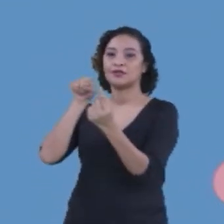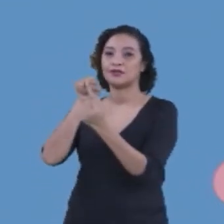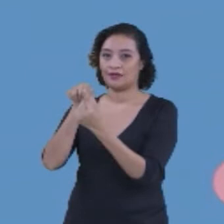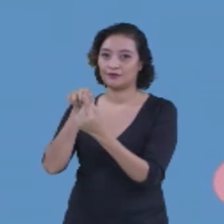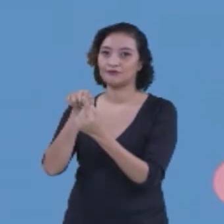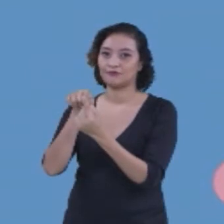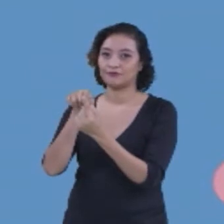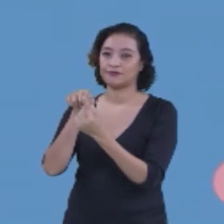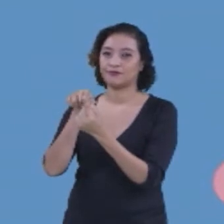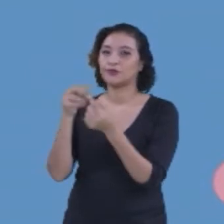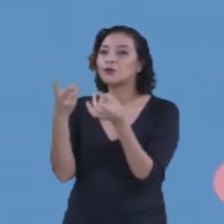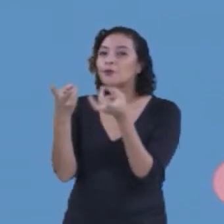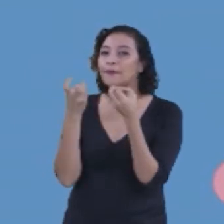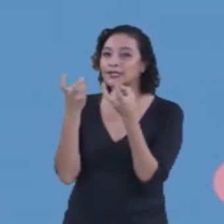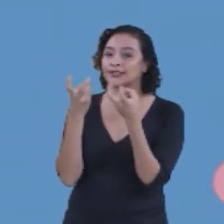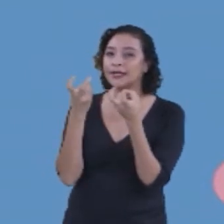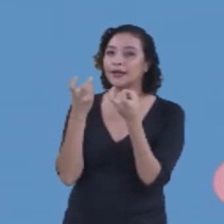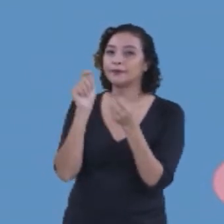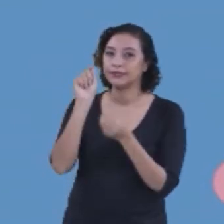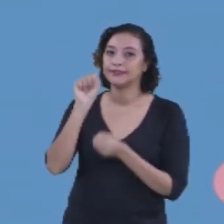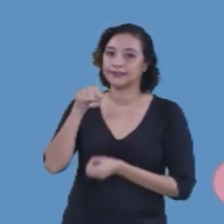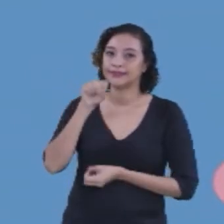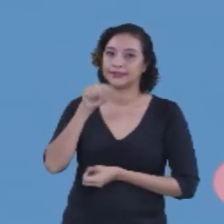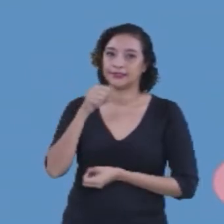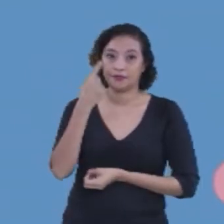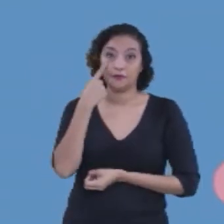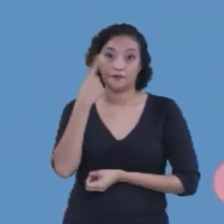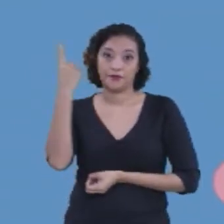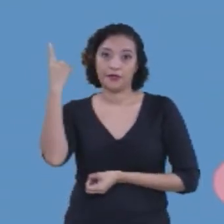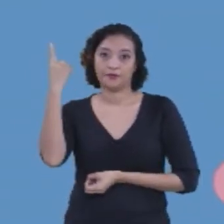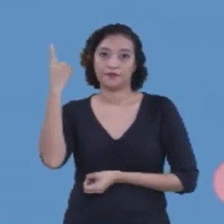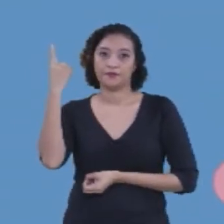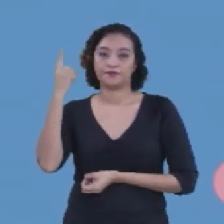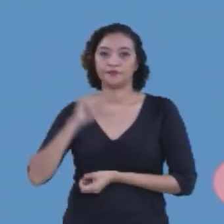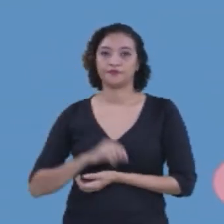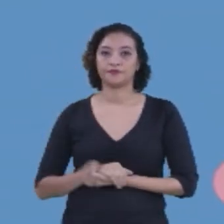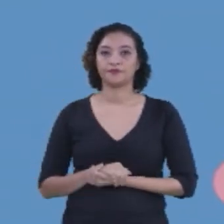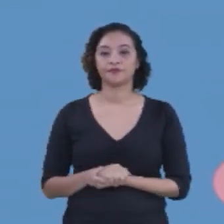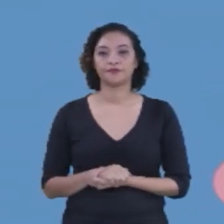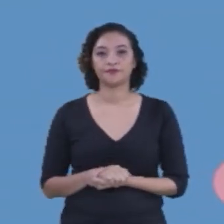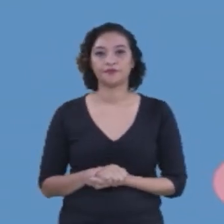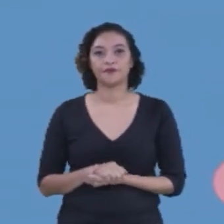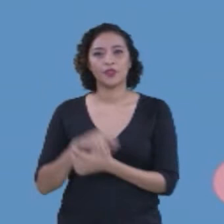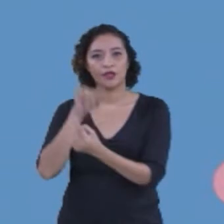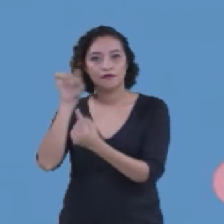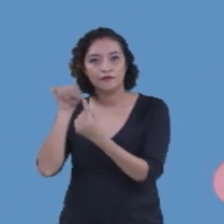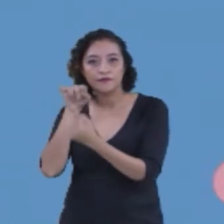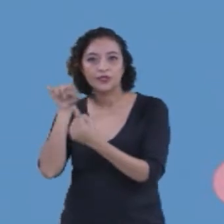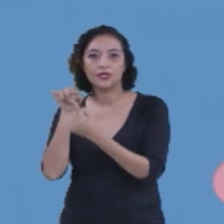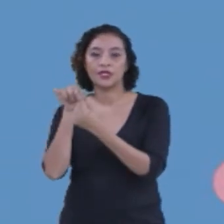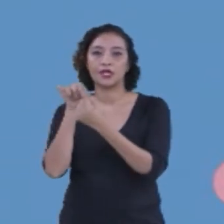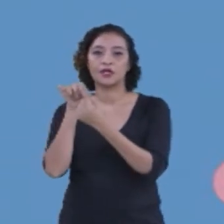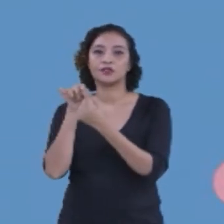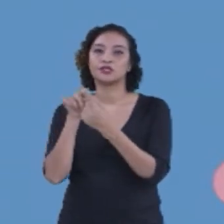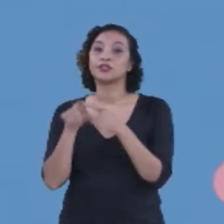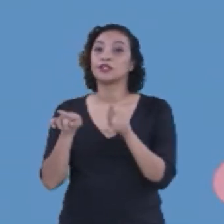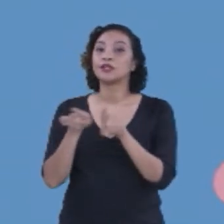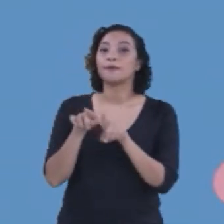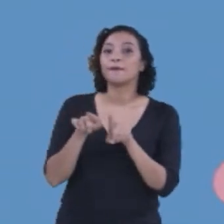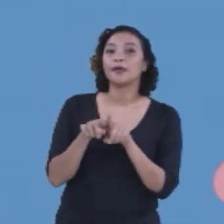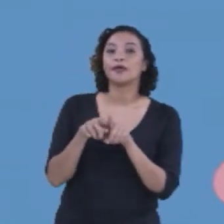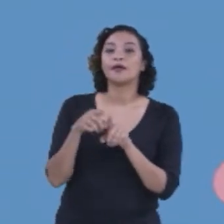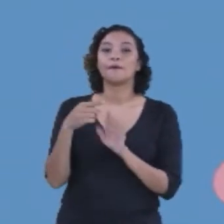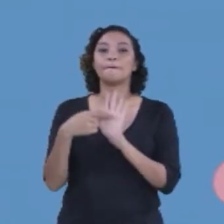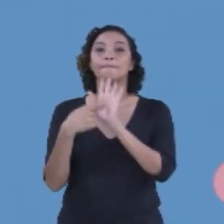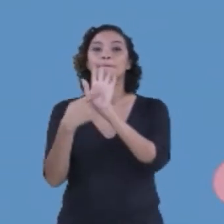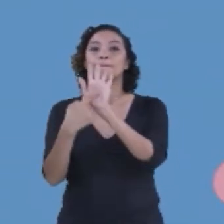gente observa aí exatamente essa ilustração que nós podemos observar nesses blocos. A finalidade, e essa seta indica aí para a